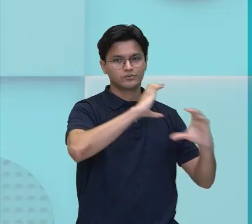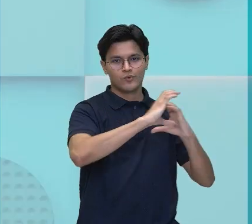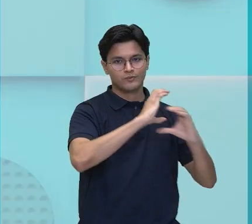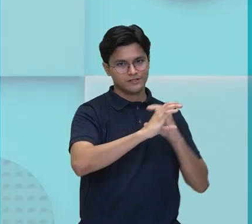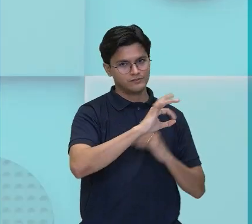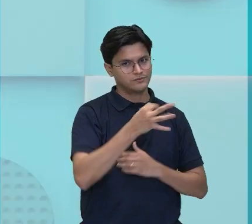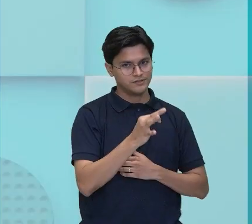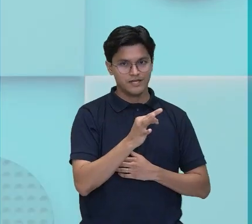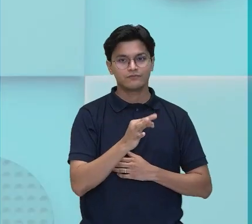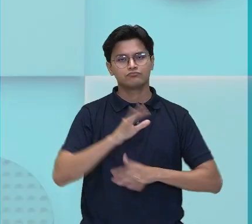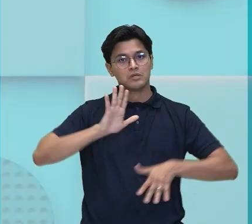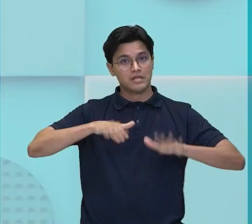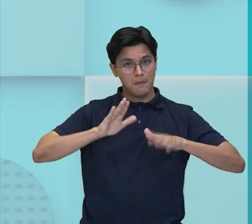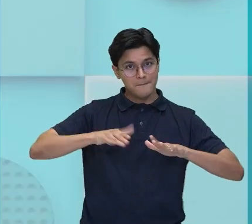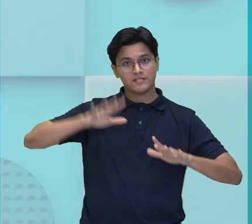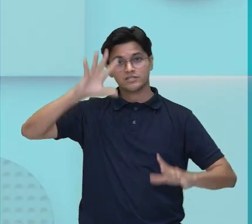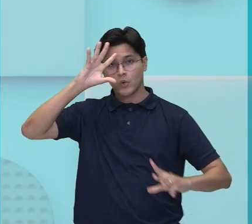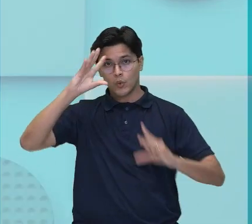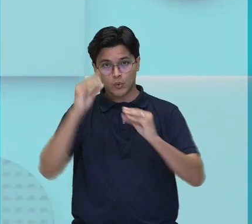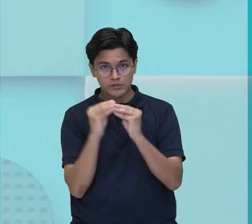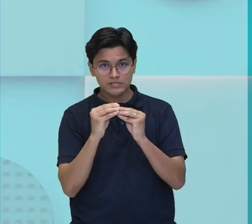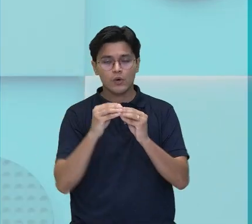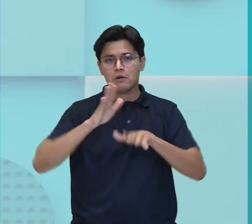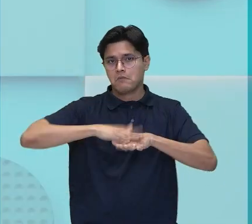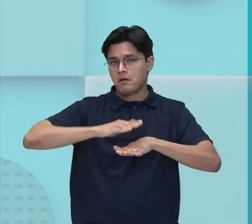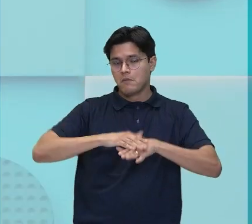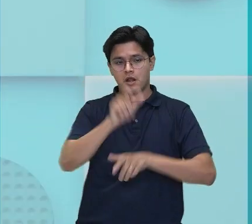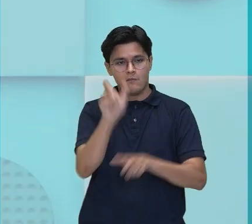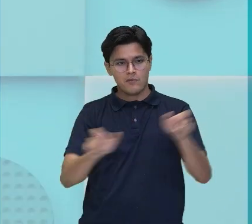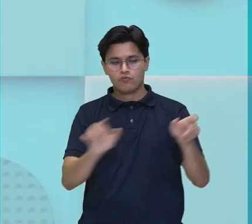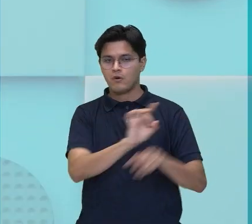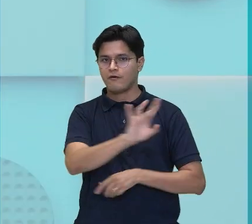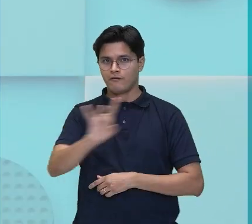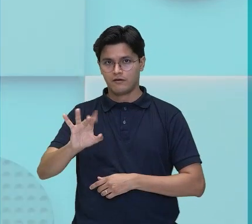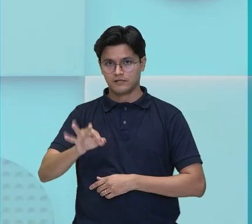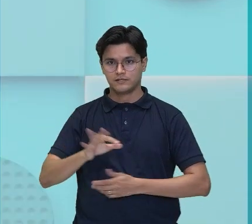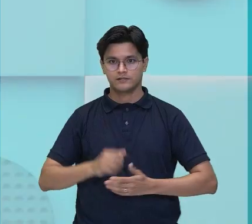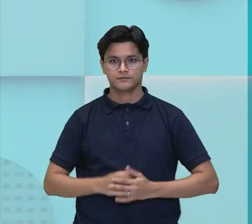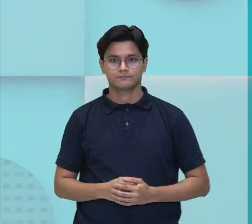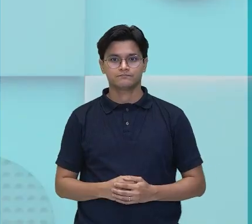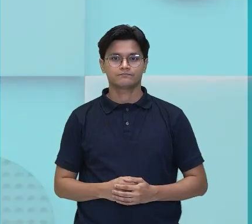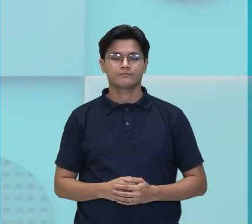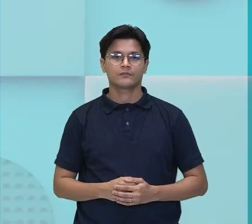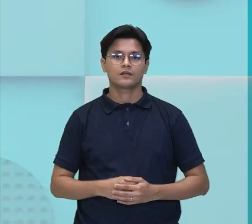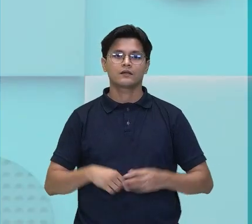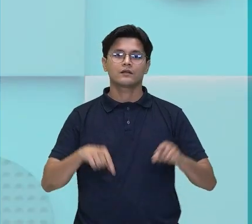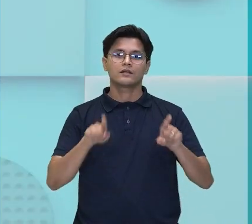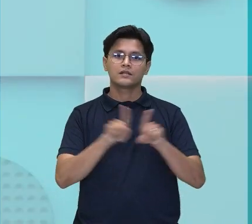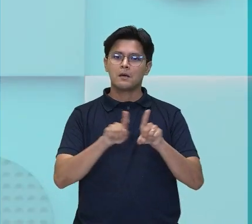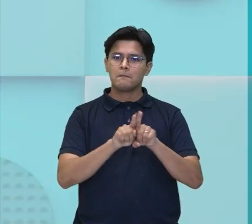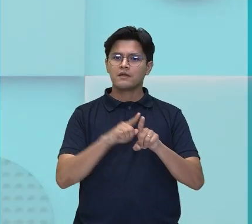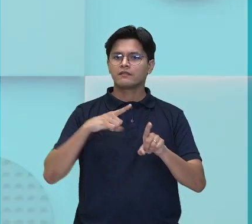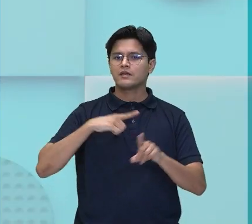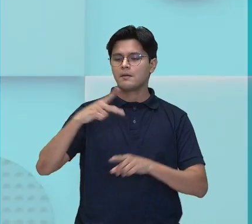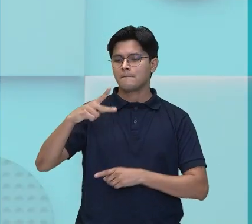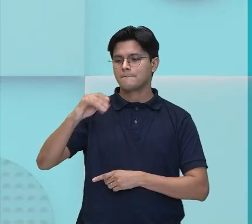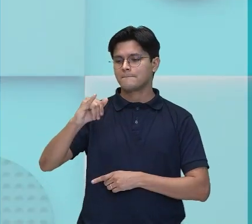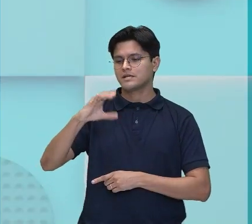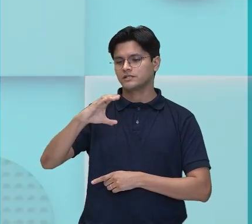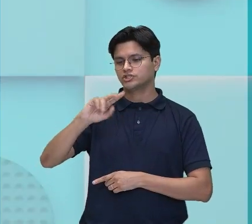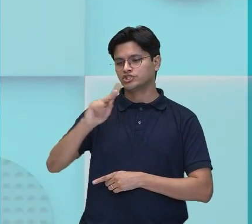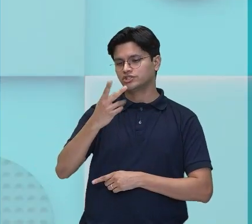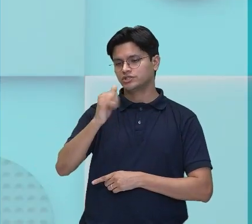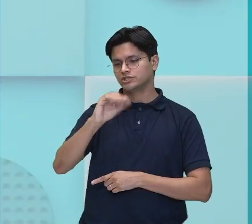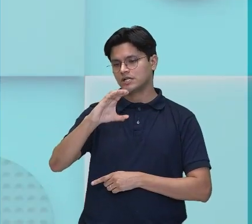vocês viram que eu dei aqui o conceito do que é pichação com CH. Mas nós temos também a pichação com X, a grafia de forma